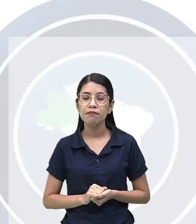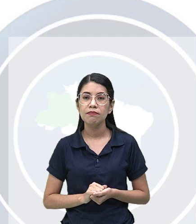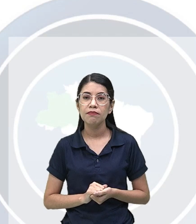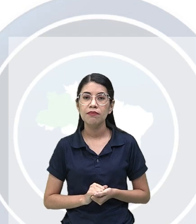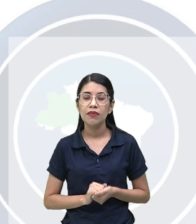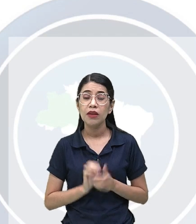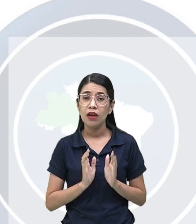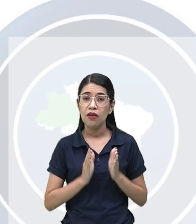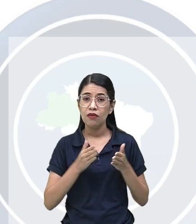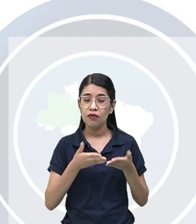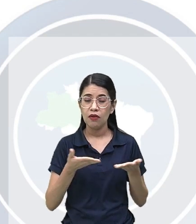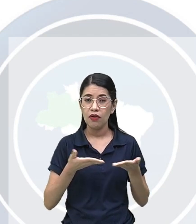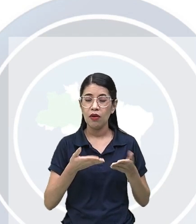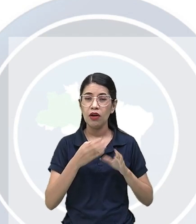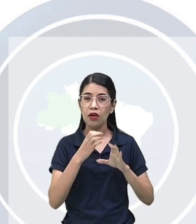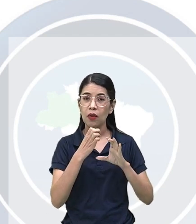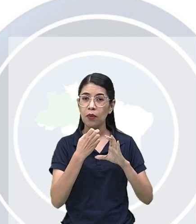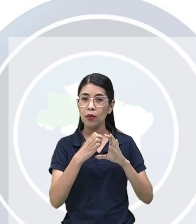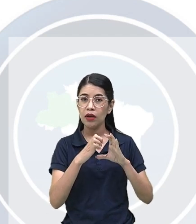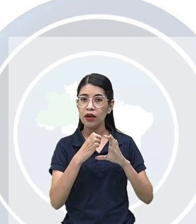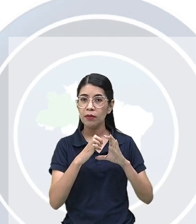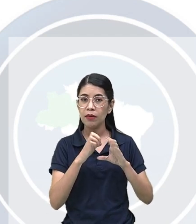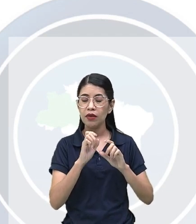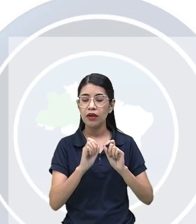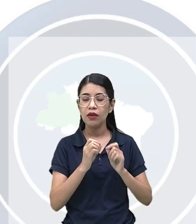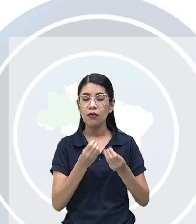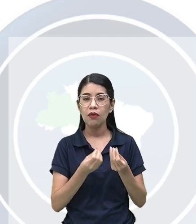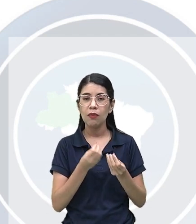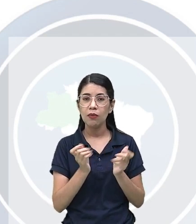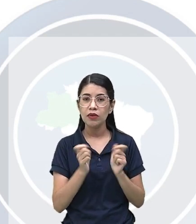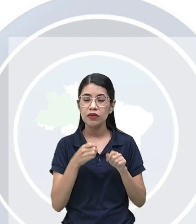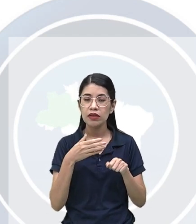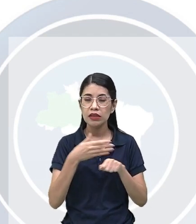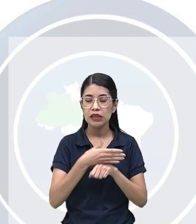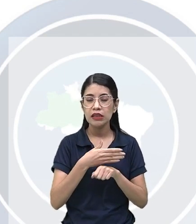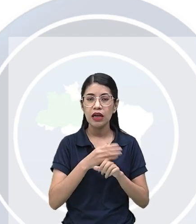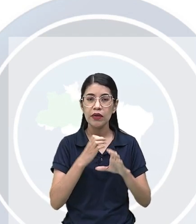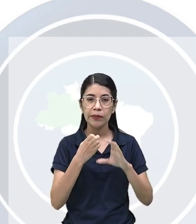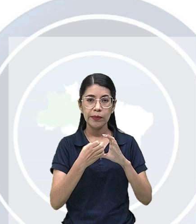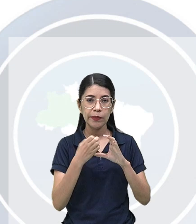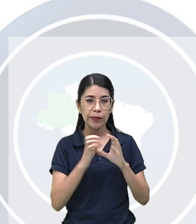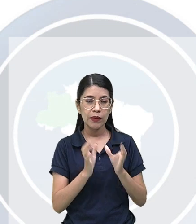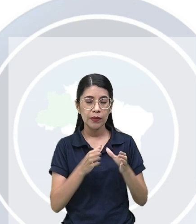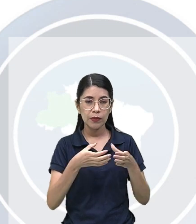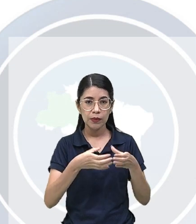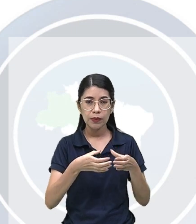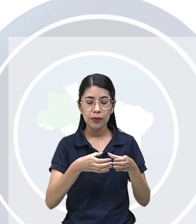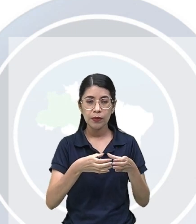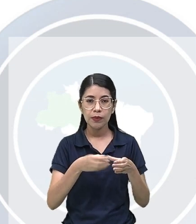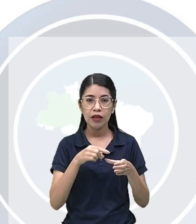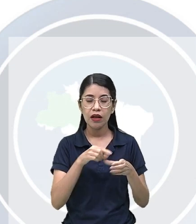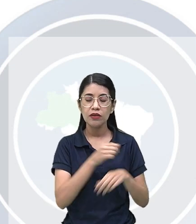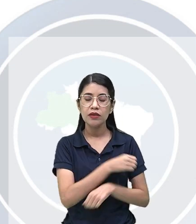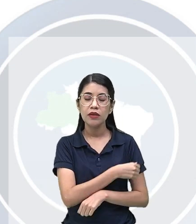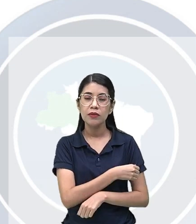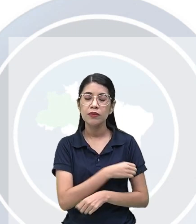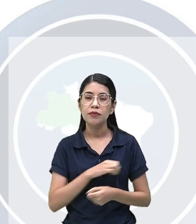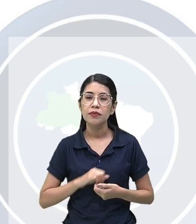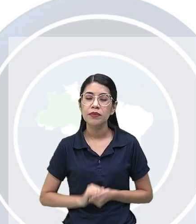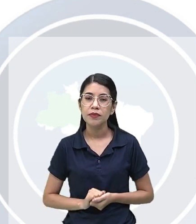Primeiro, nós vamos falar aí um pouquinho sobre o acesso ao e-mail da turma. Isso. O e-mail da turma, pessoal, a